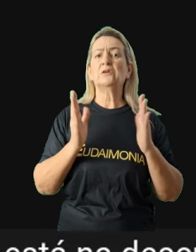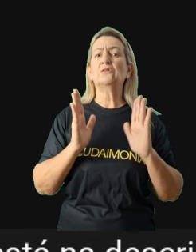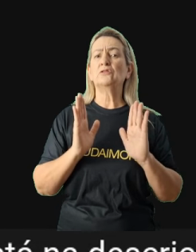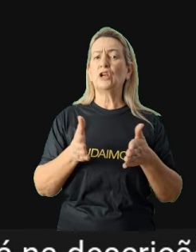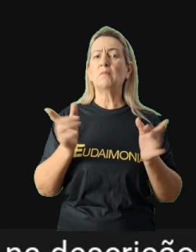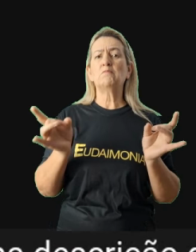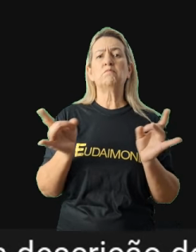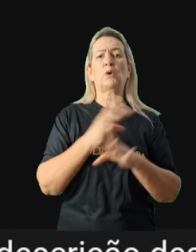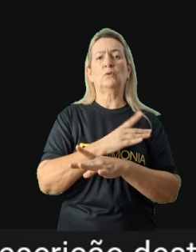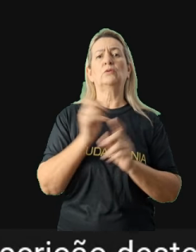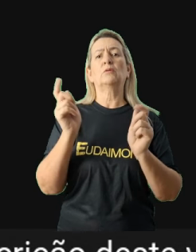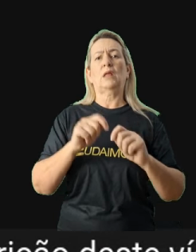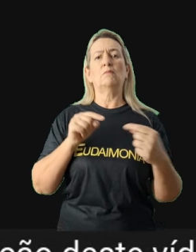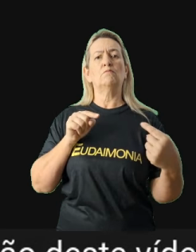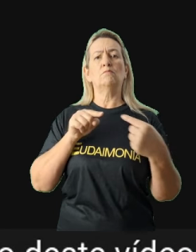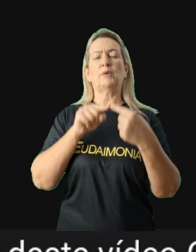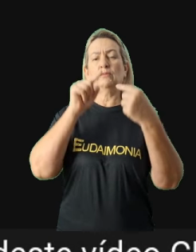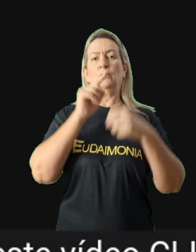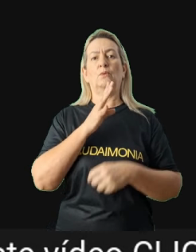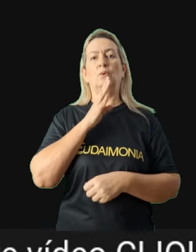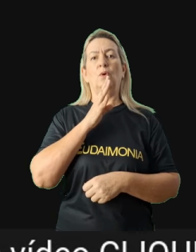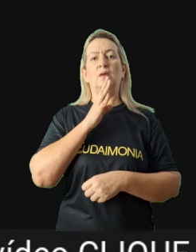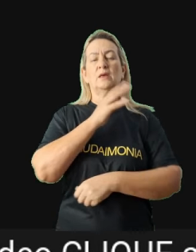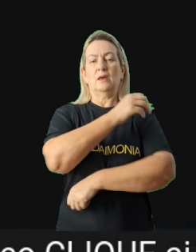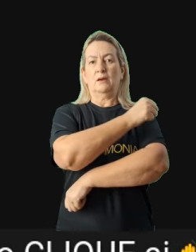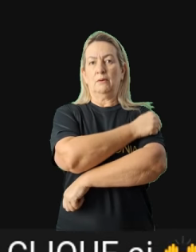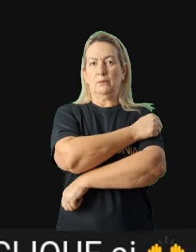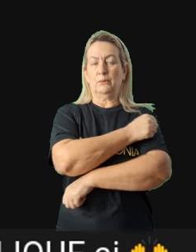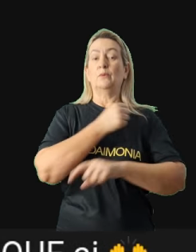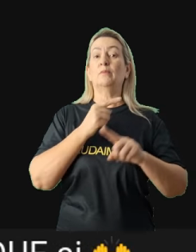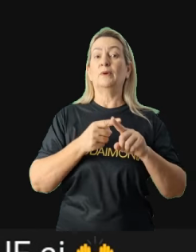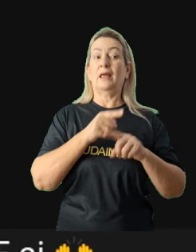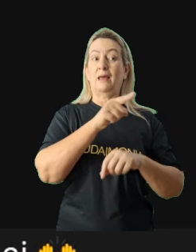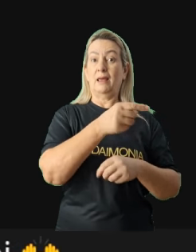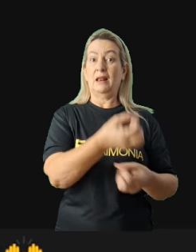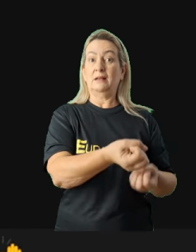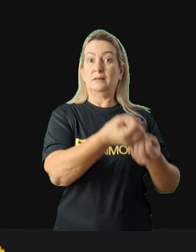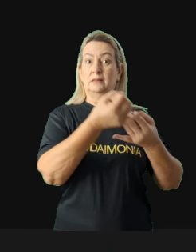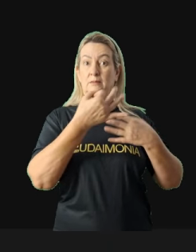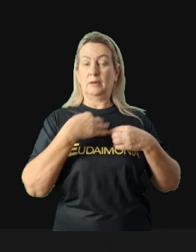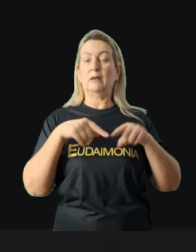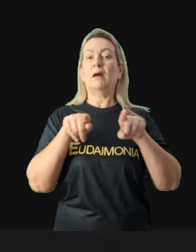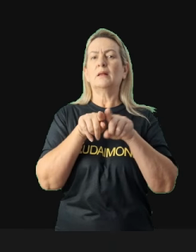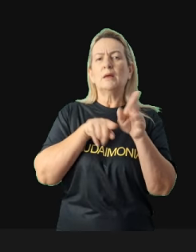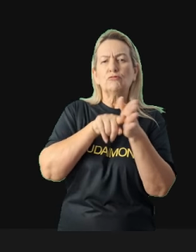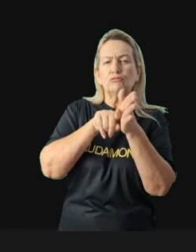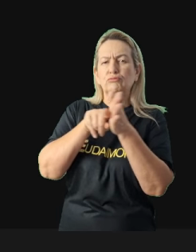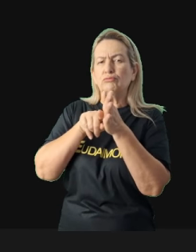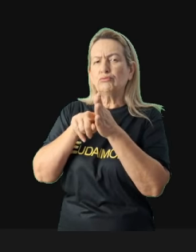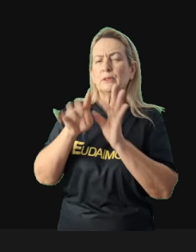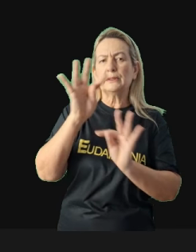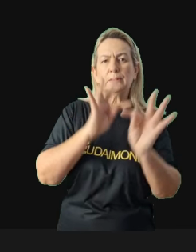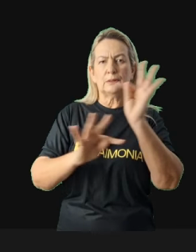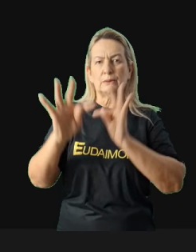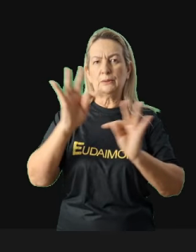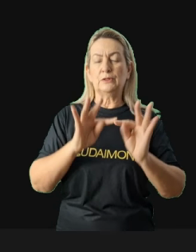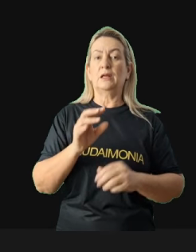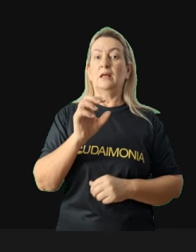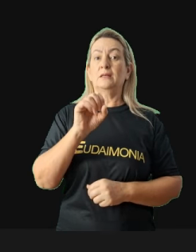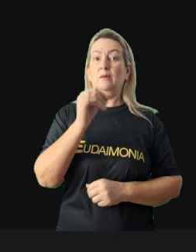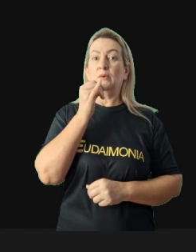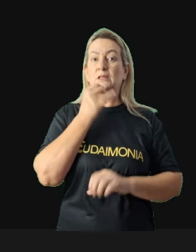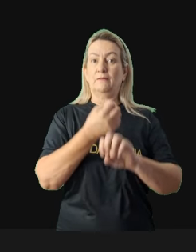eu estou falando de informações que o aluno nos dá e outras que a gente coleta, né? Vamos lá para o mundo de tecnologia, falar de dados. Então, quando você fala